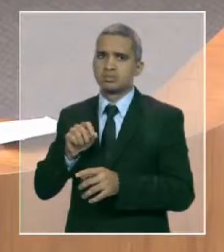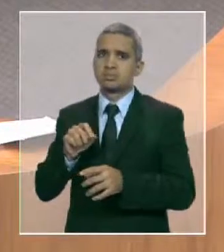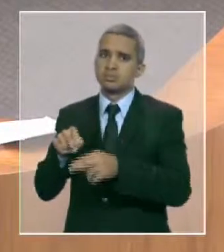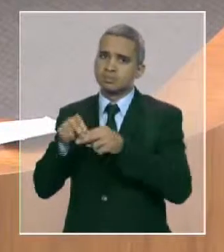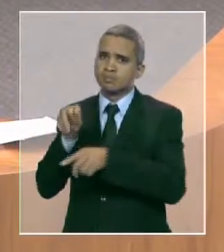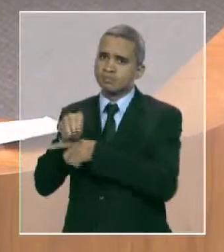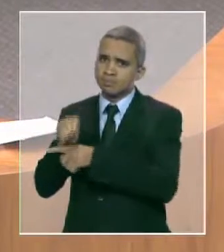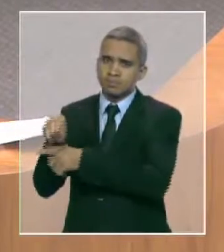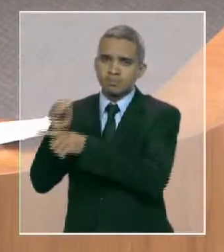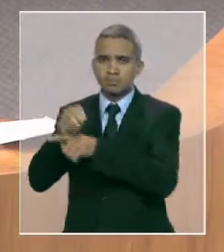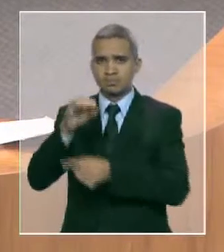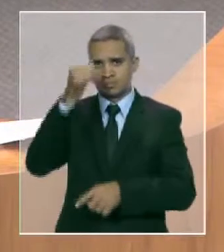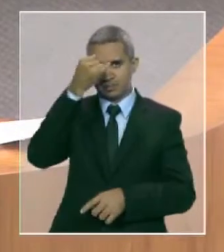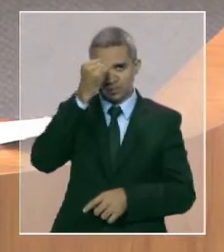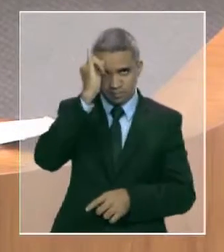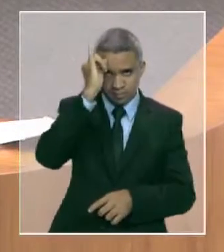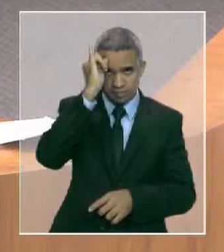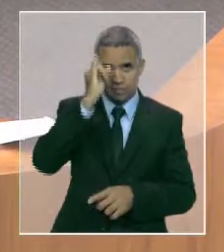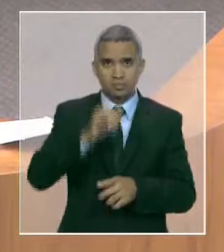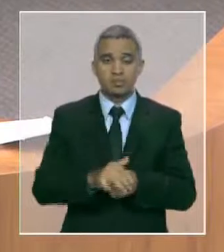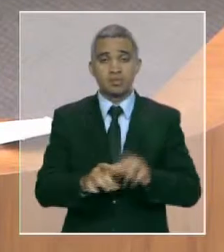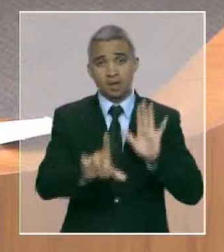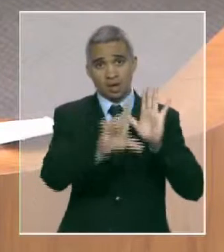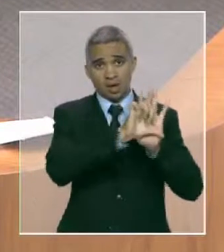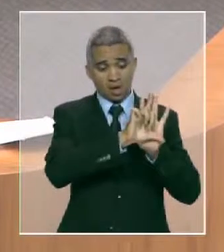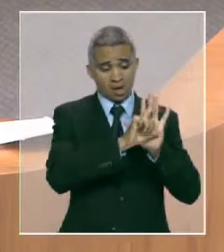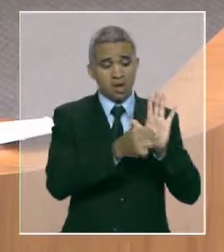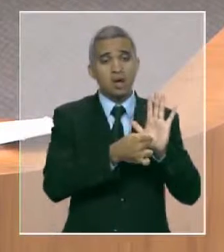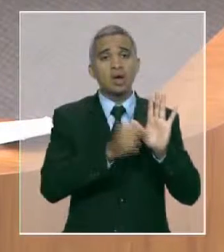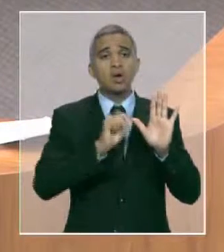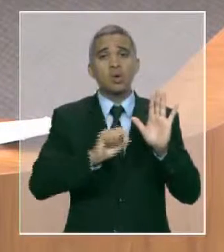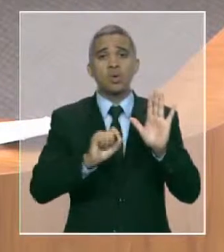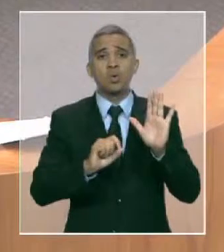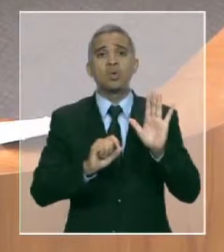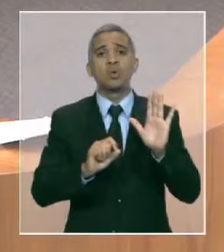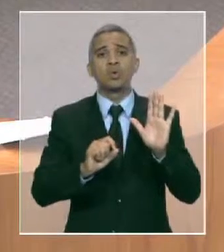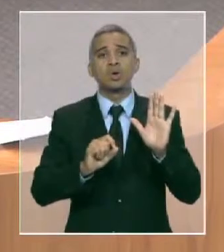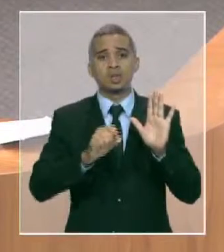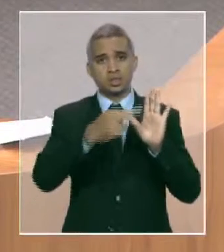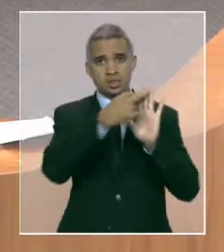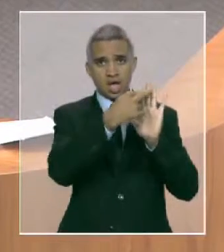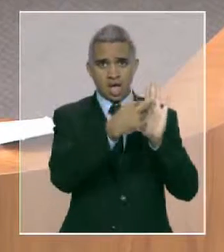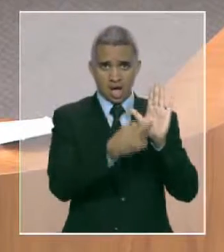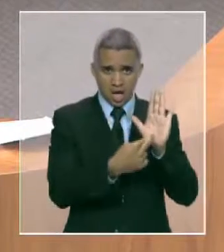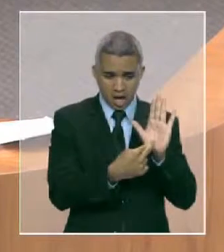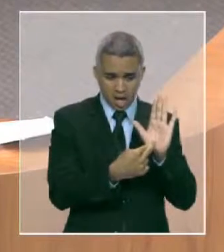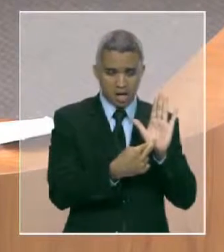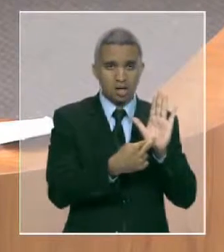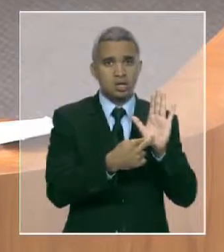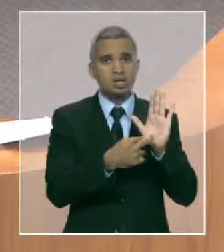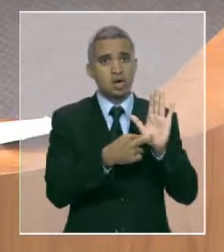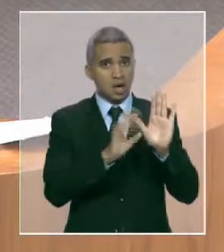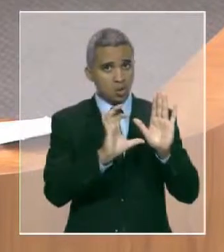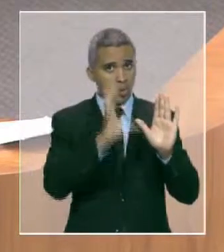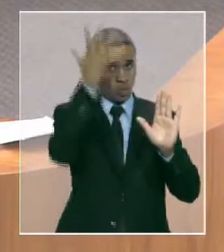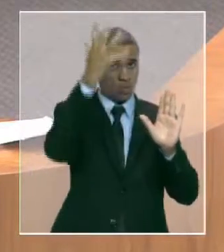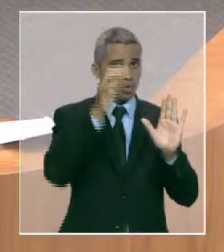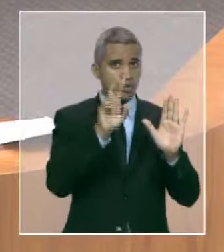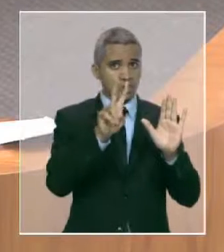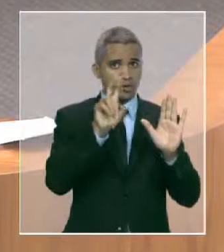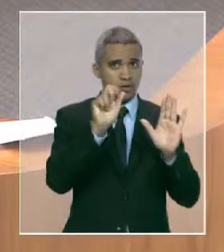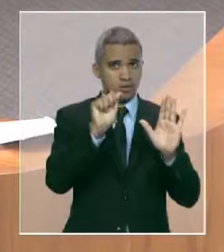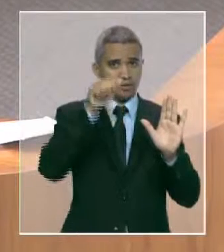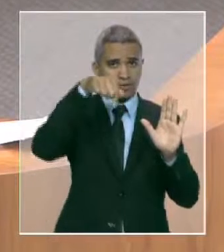precisa de atenção e fomento. Esta lei visa estabelecer, além das normas, para sua realização, garantir o